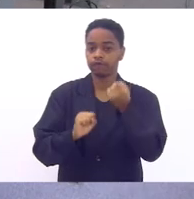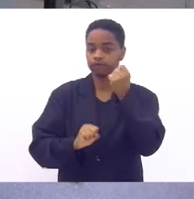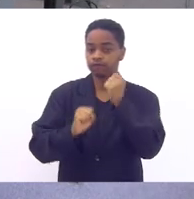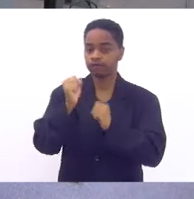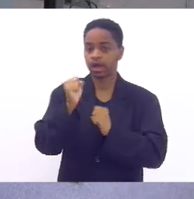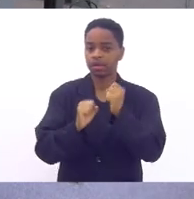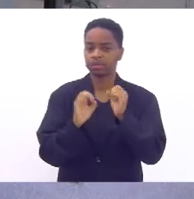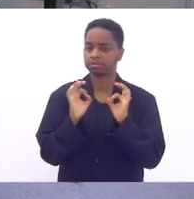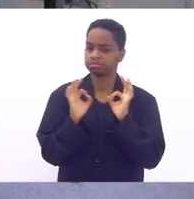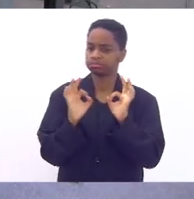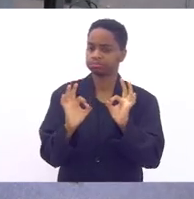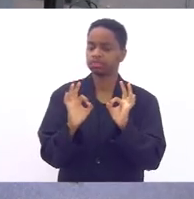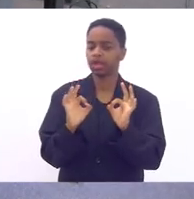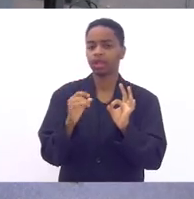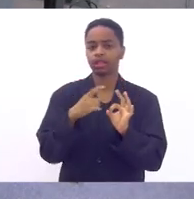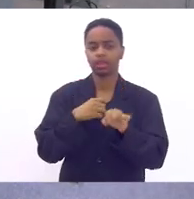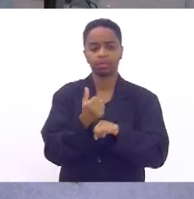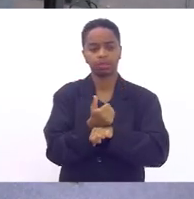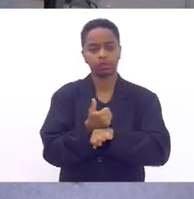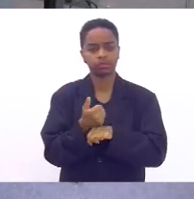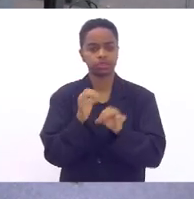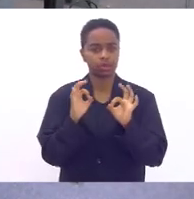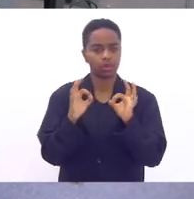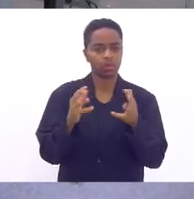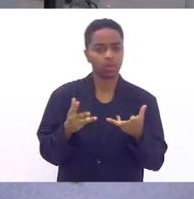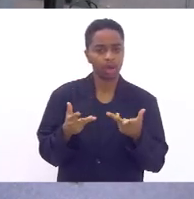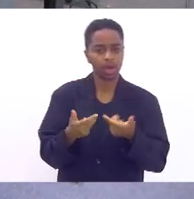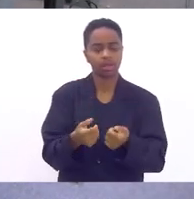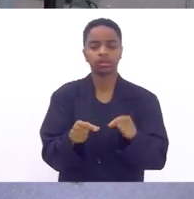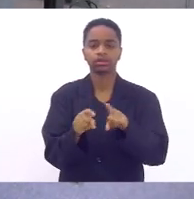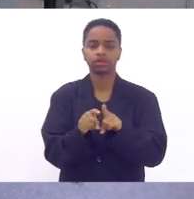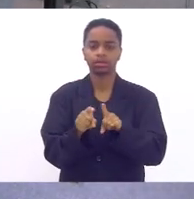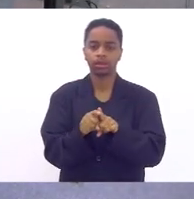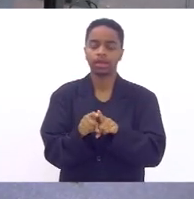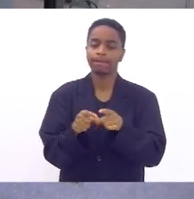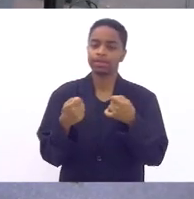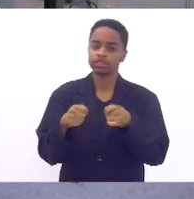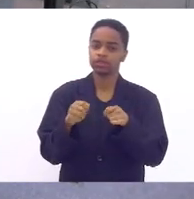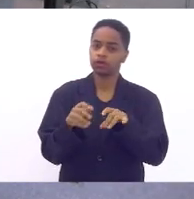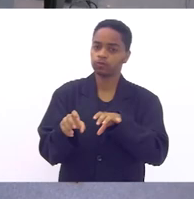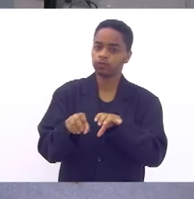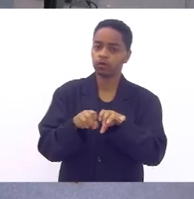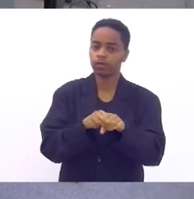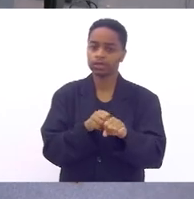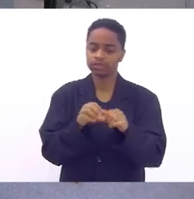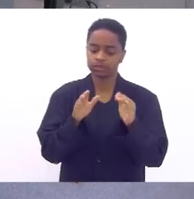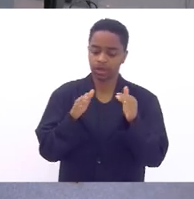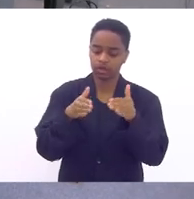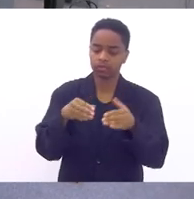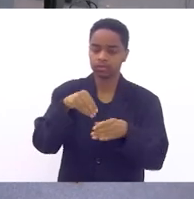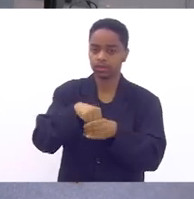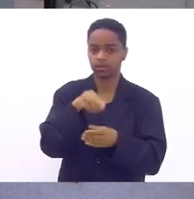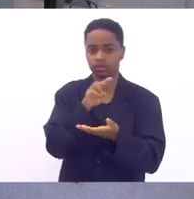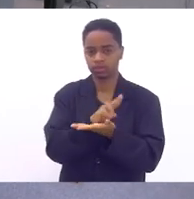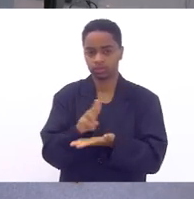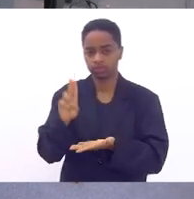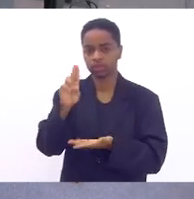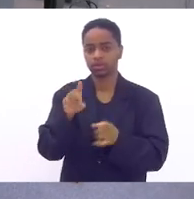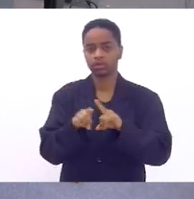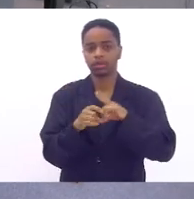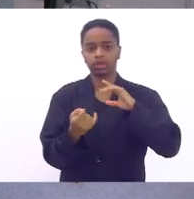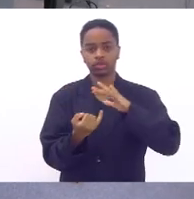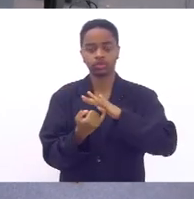sofisticada de mão de obra sofisticada de mão de obra que vai precisar de uma formação específica das Universidades dos institutos de